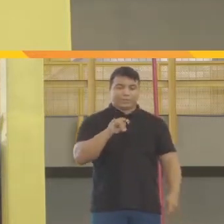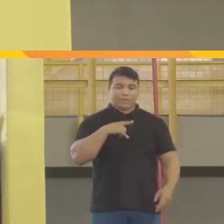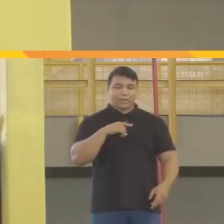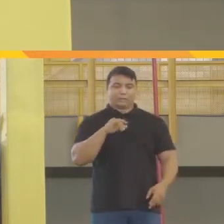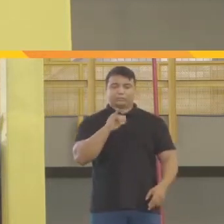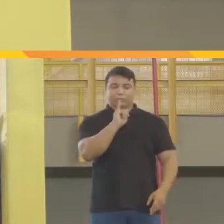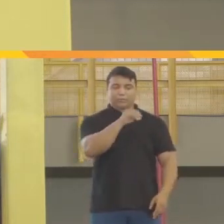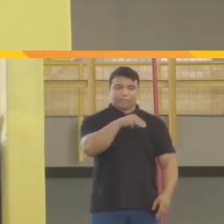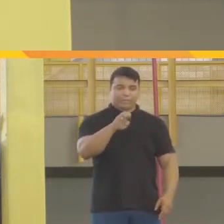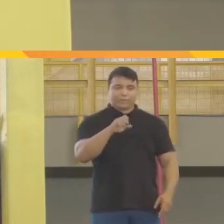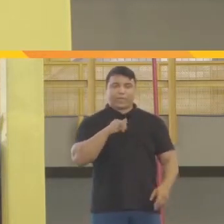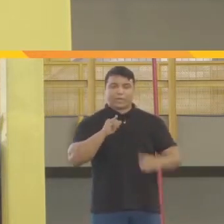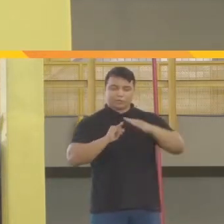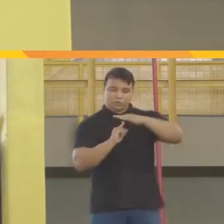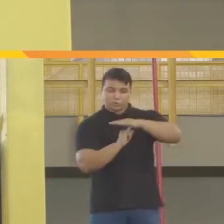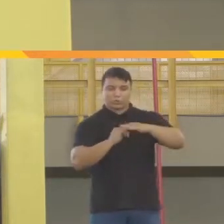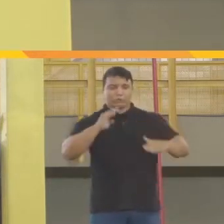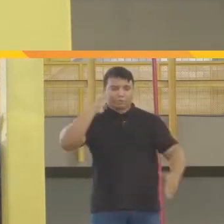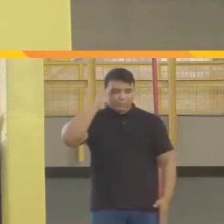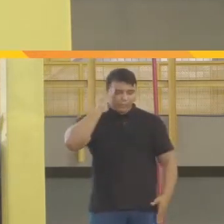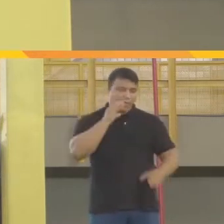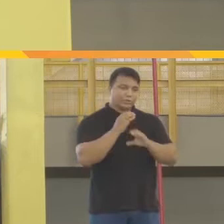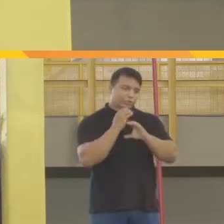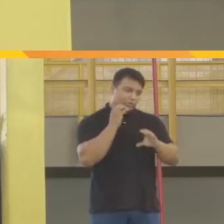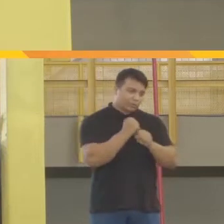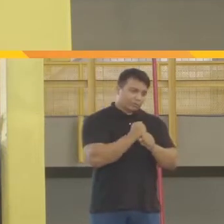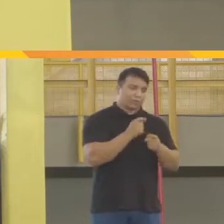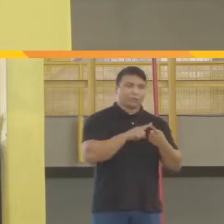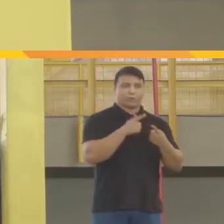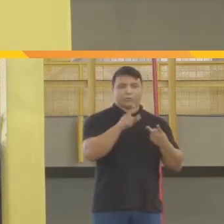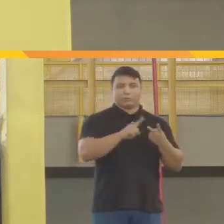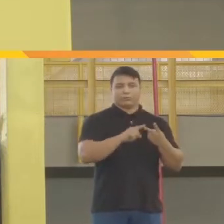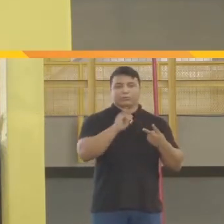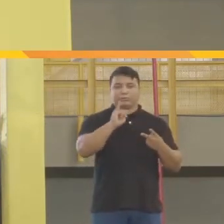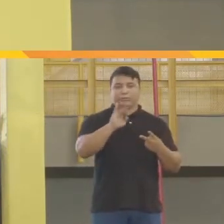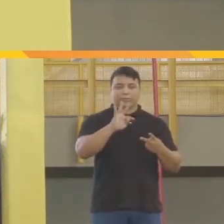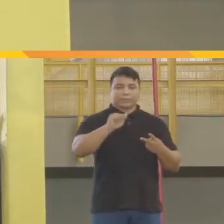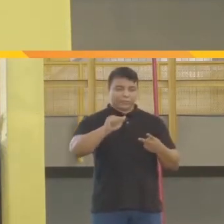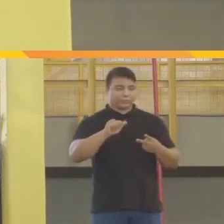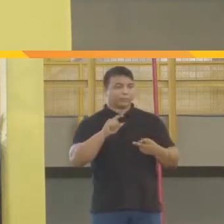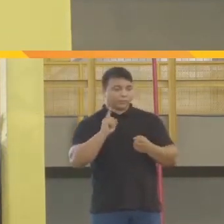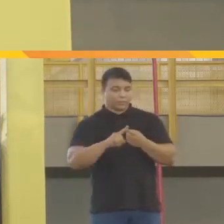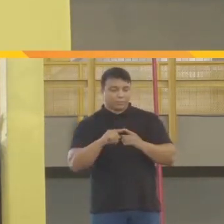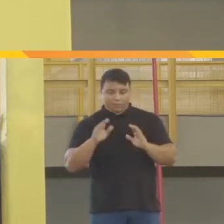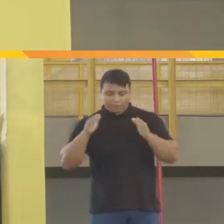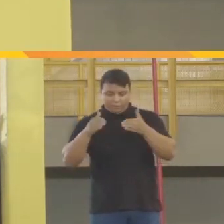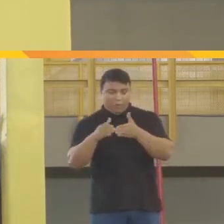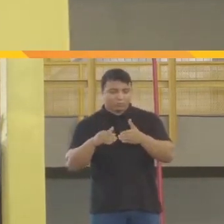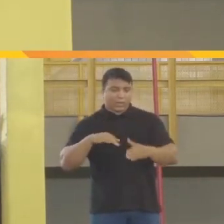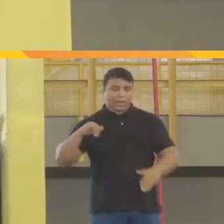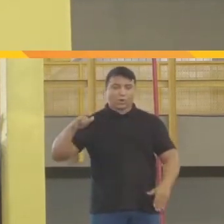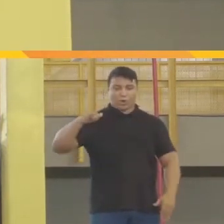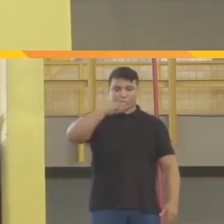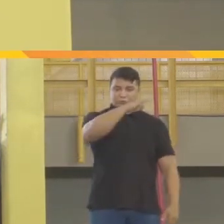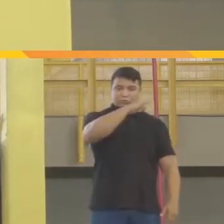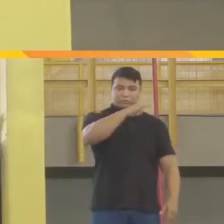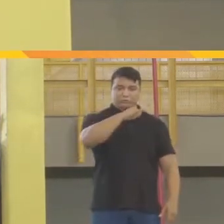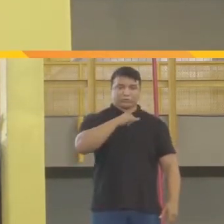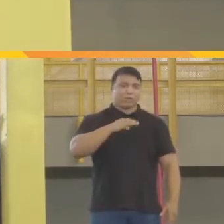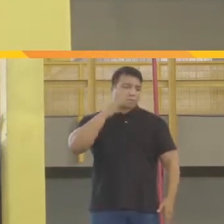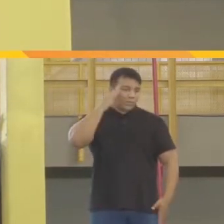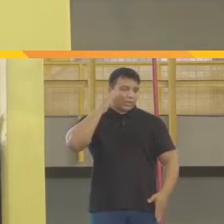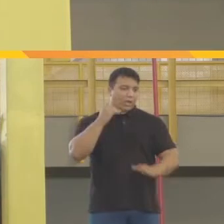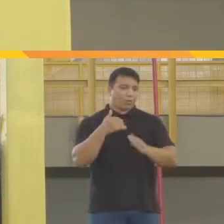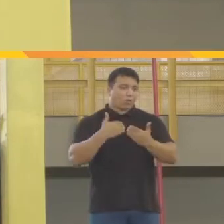de Engenharia. O ITA, Instituto Tecnológico da Aeronáutica, também é voltado em grande parte para a